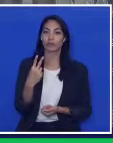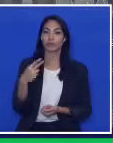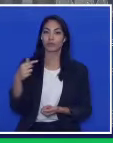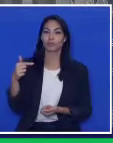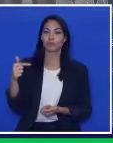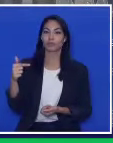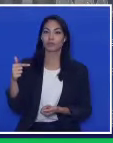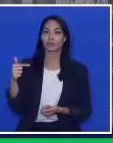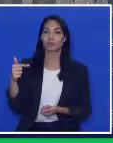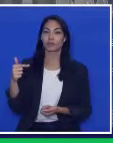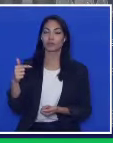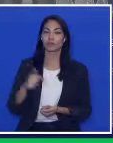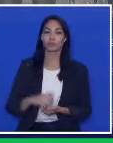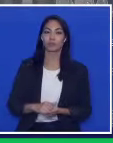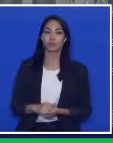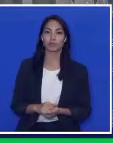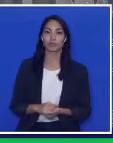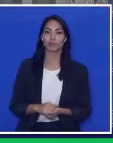27.